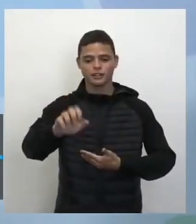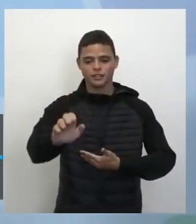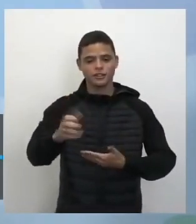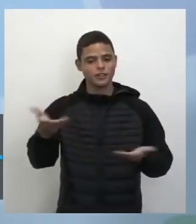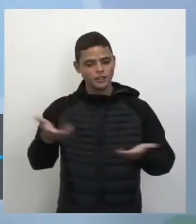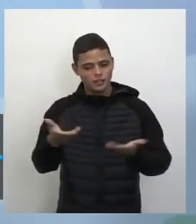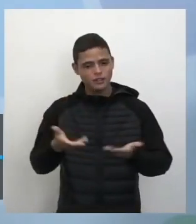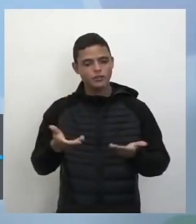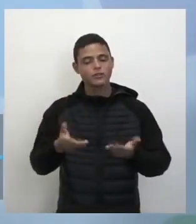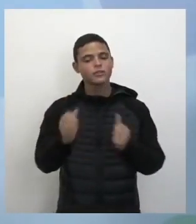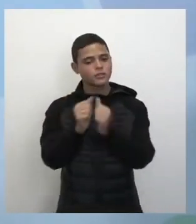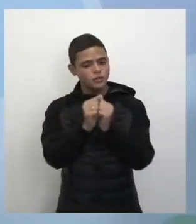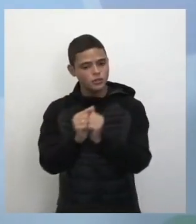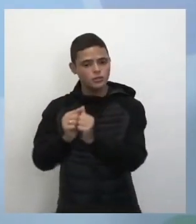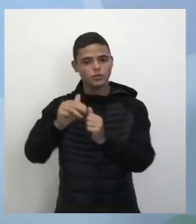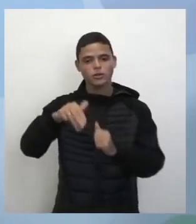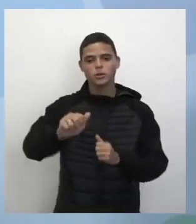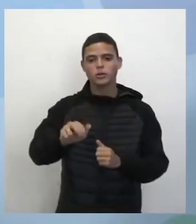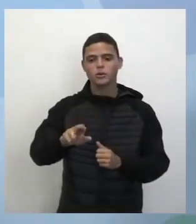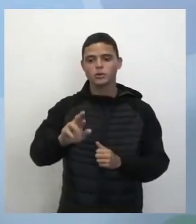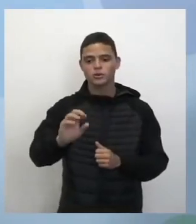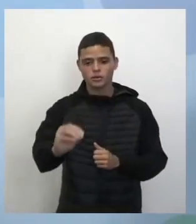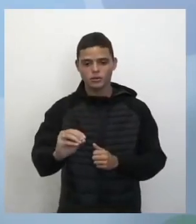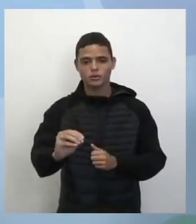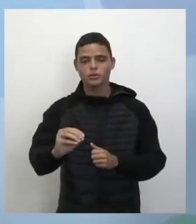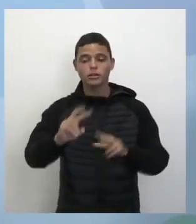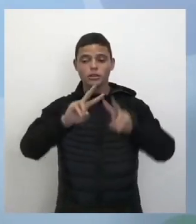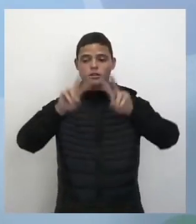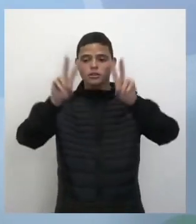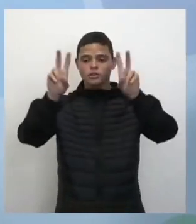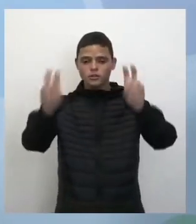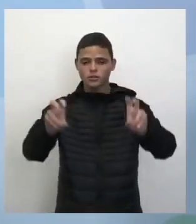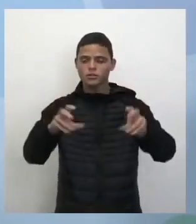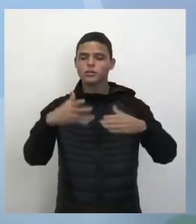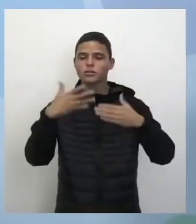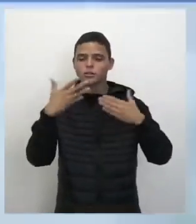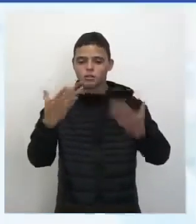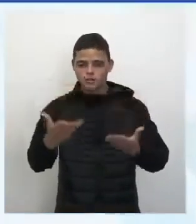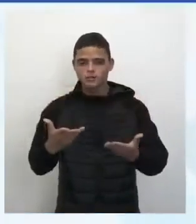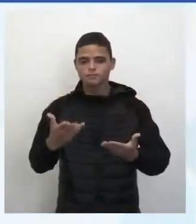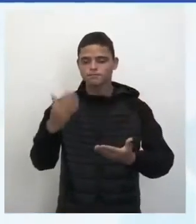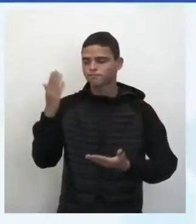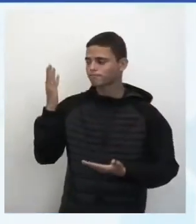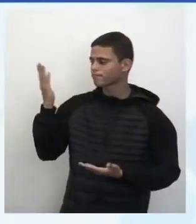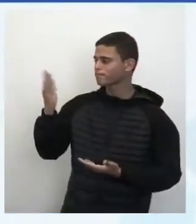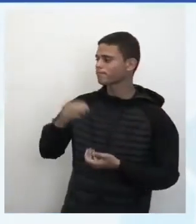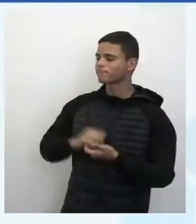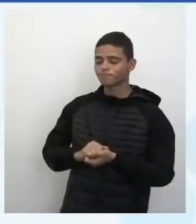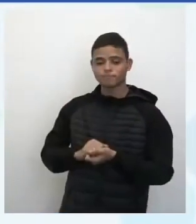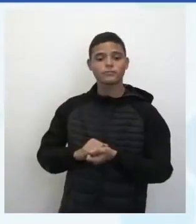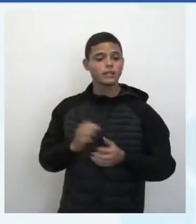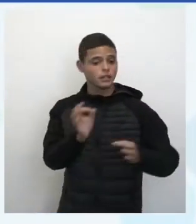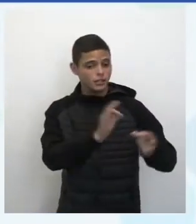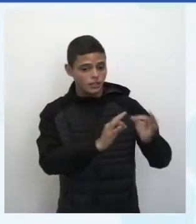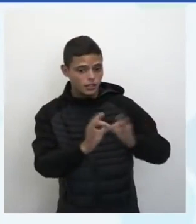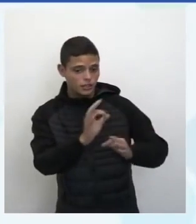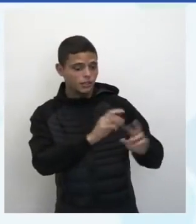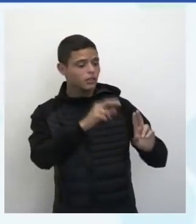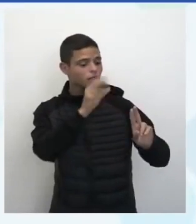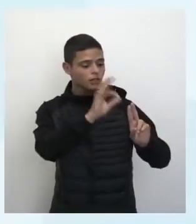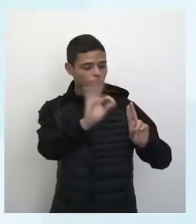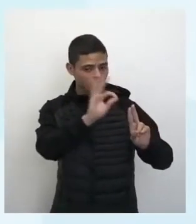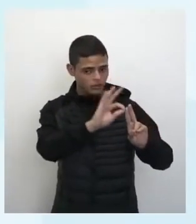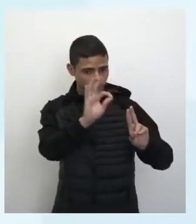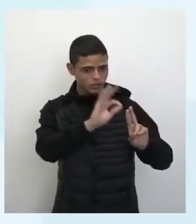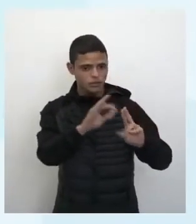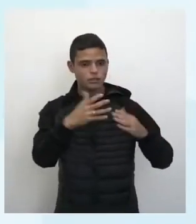a aula do professor Mauro hoje. E o título da aula de hoje é A Construção Sintática das Citações.